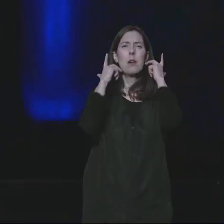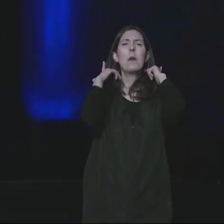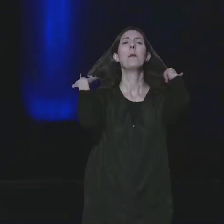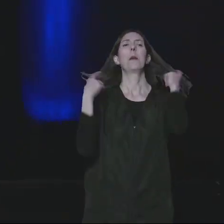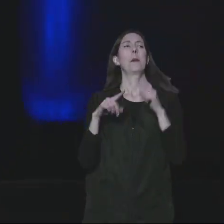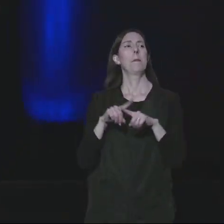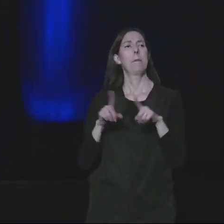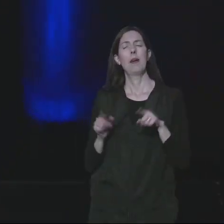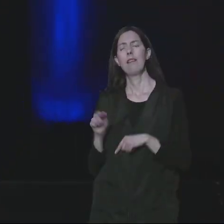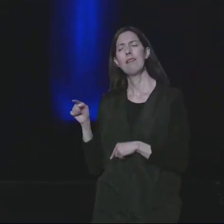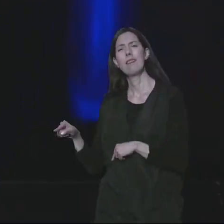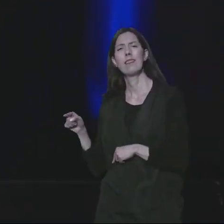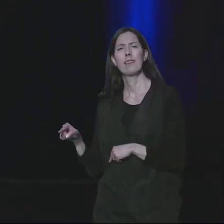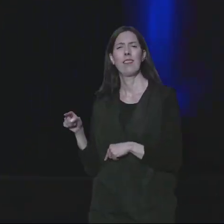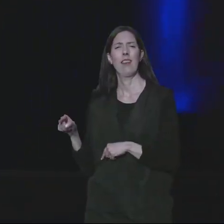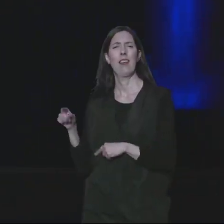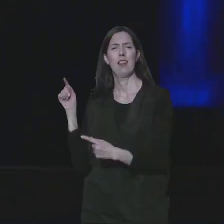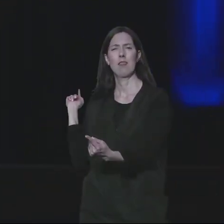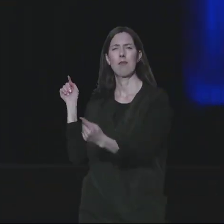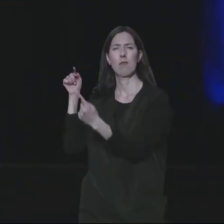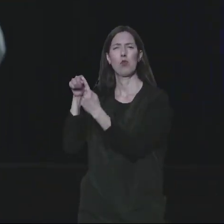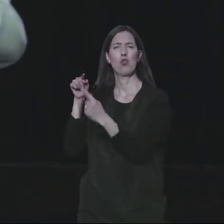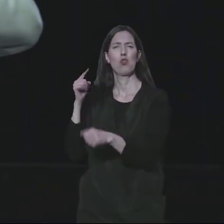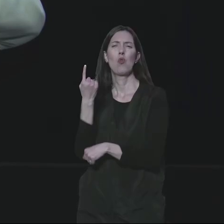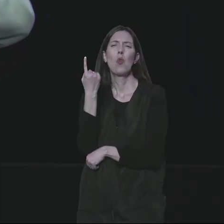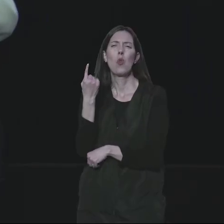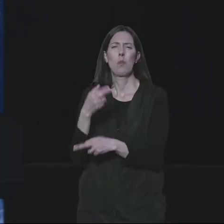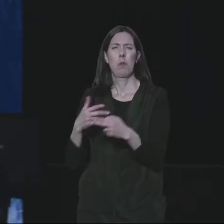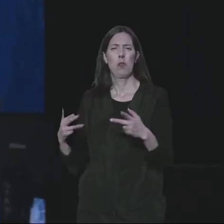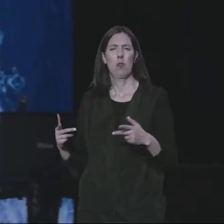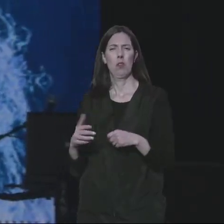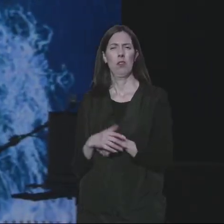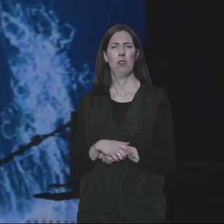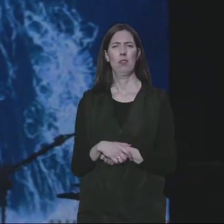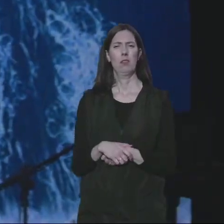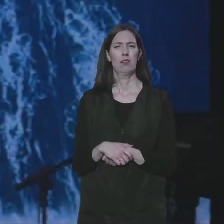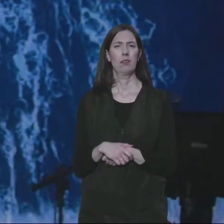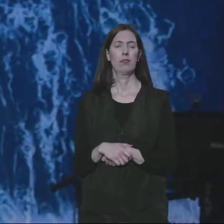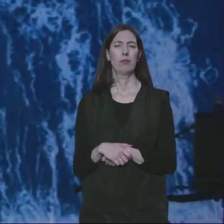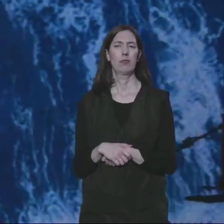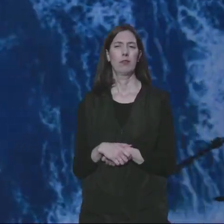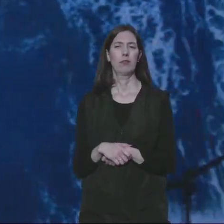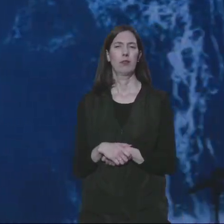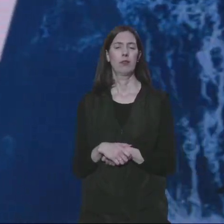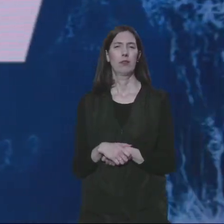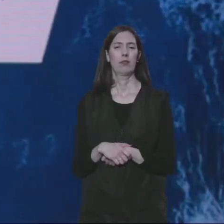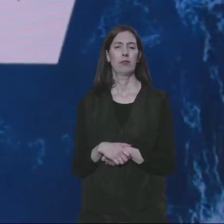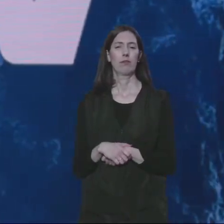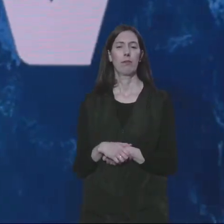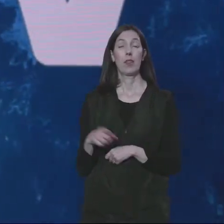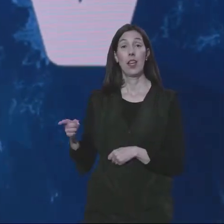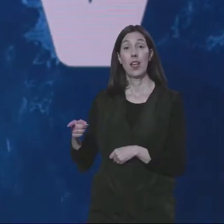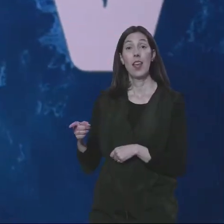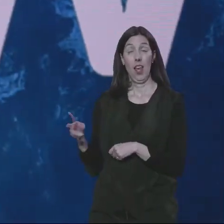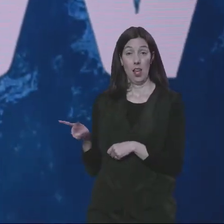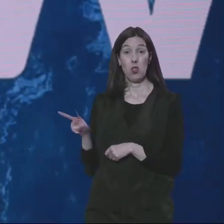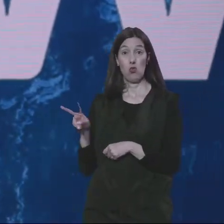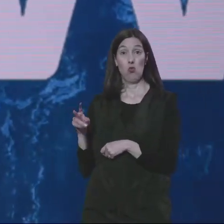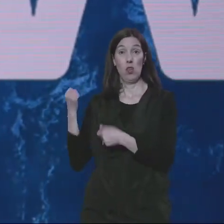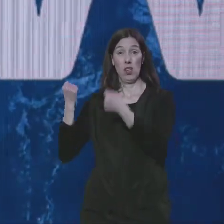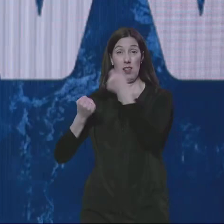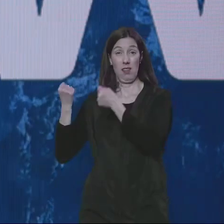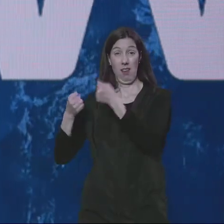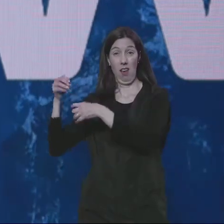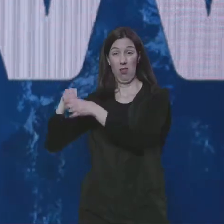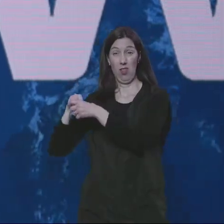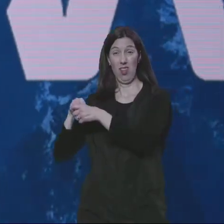em uma coisa só. E um dia elas estavam dentro do carro e o freio do carro falhou.